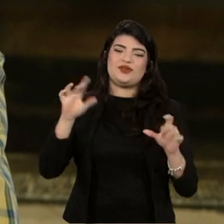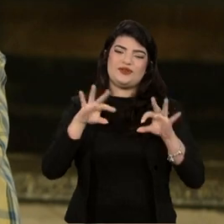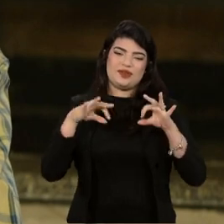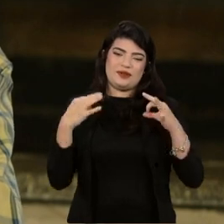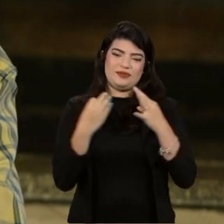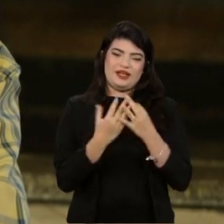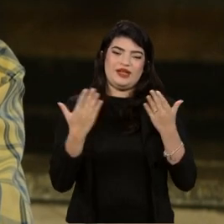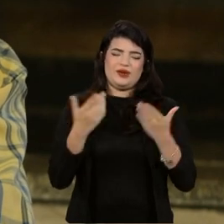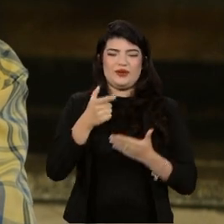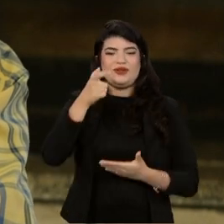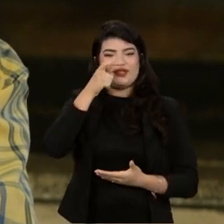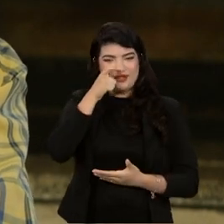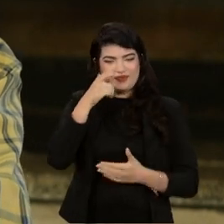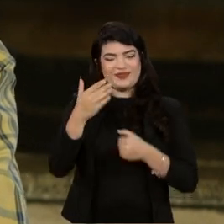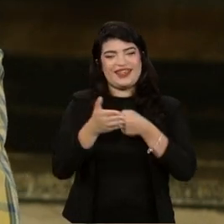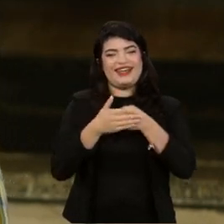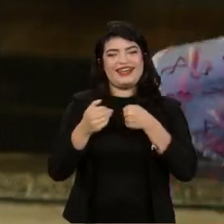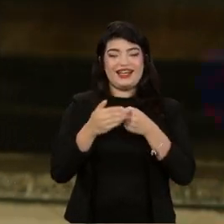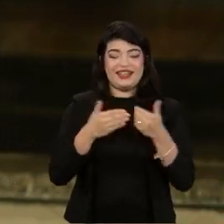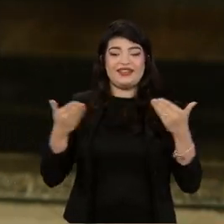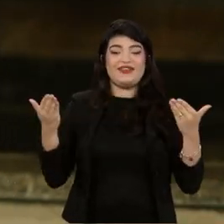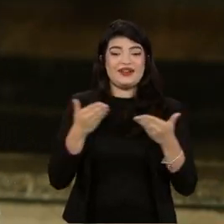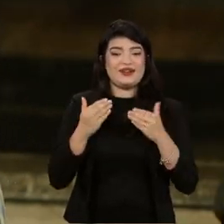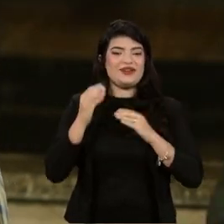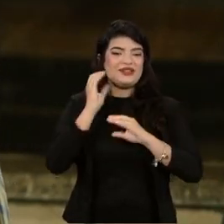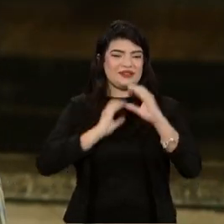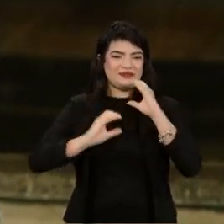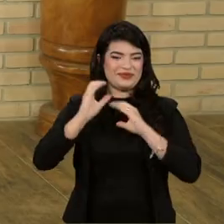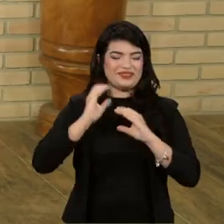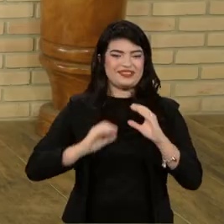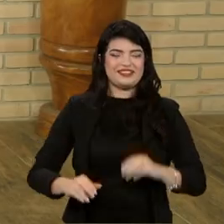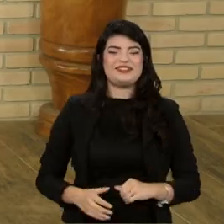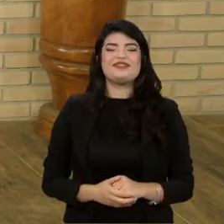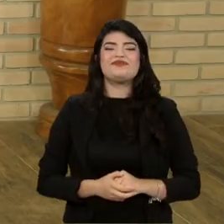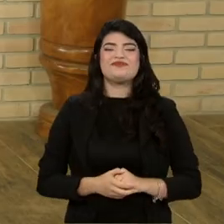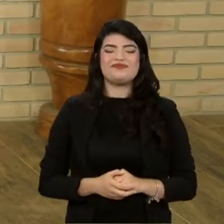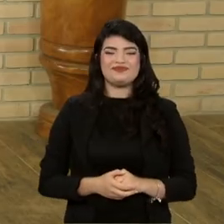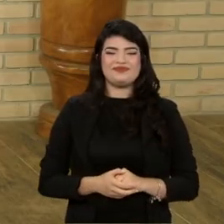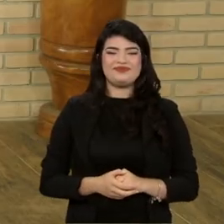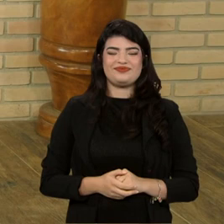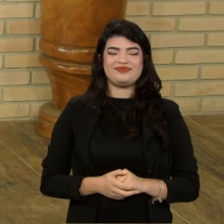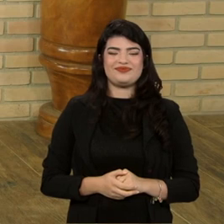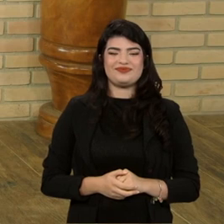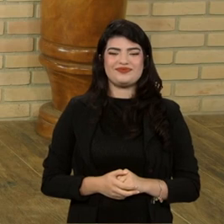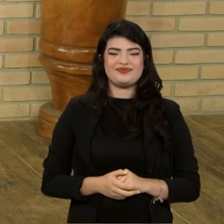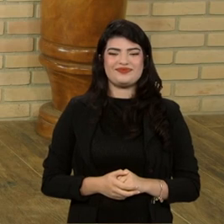estão assistindo aí. Nosso carinho. Vamos lá, gente. Chico Mineiro!